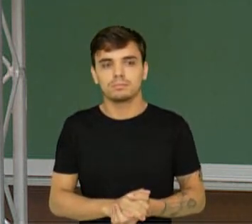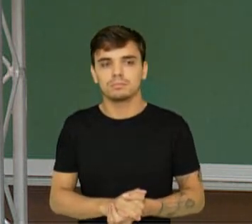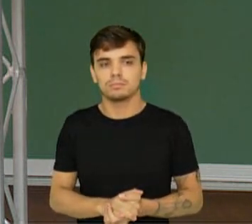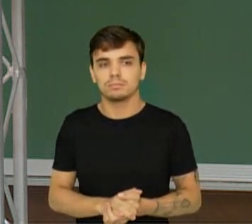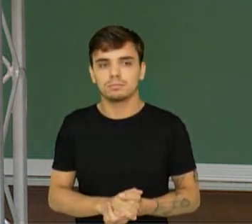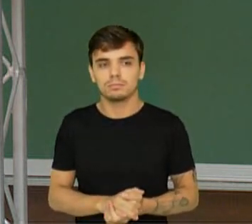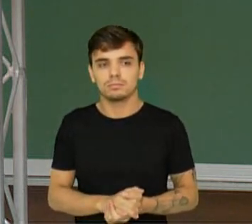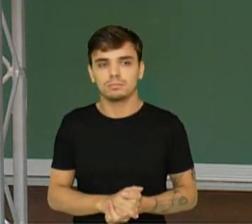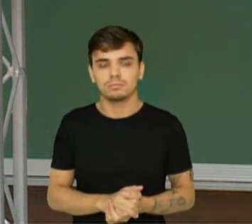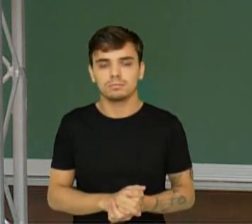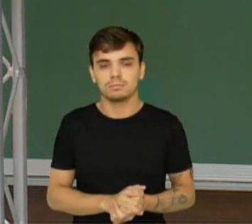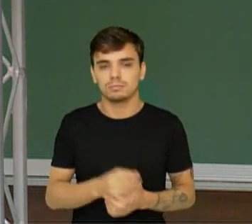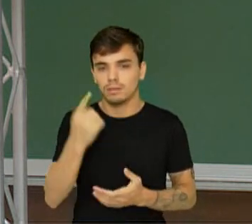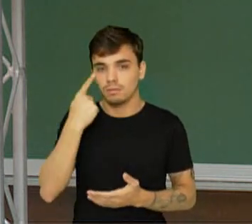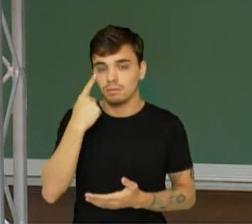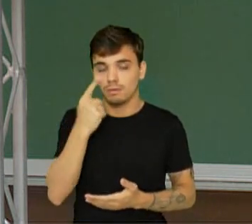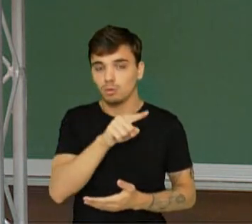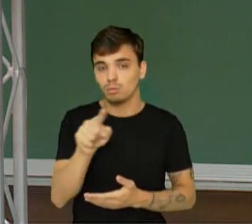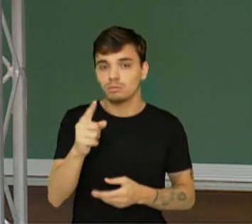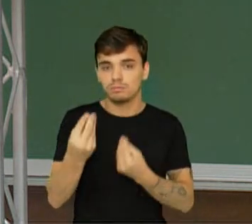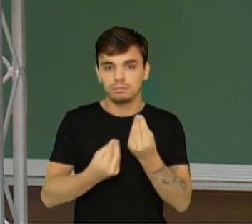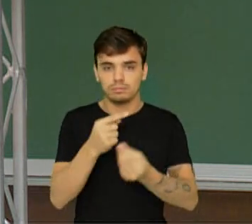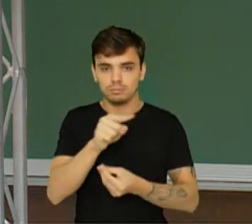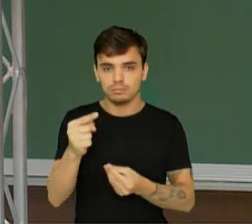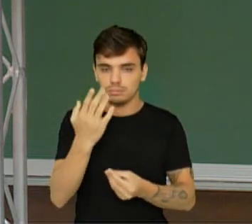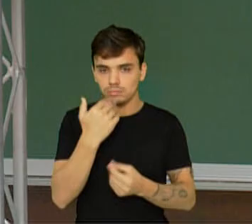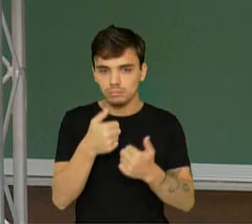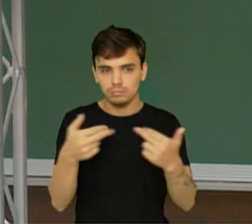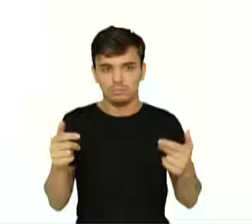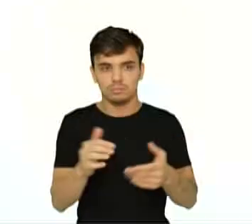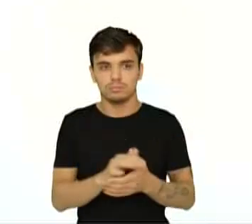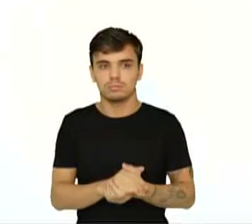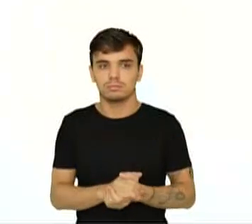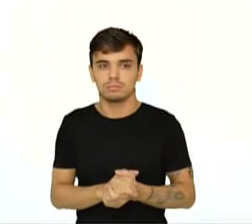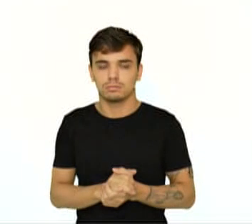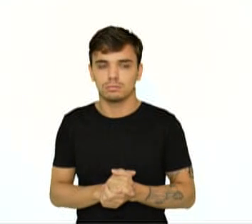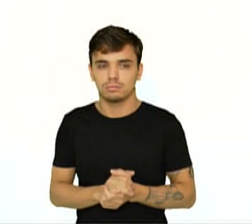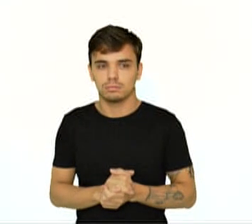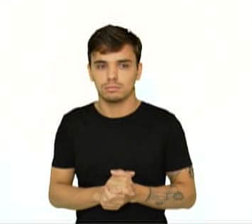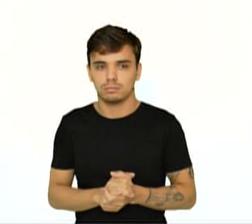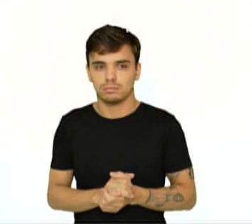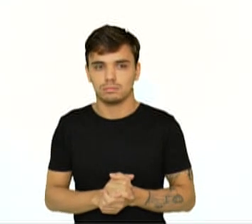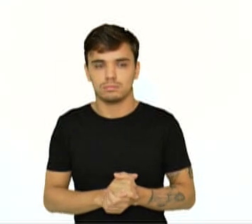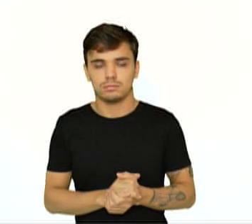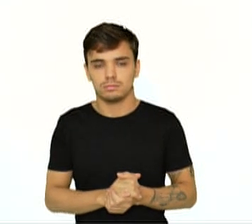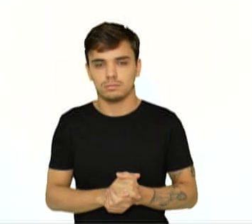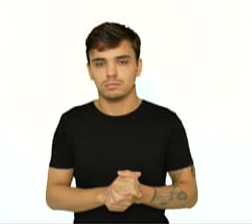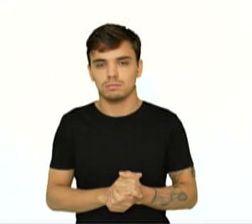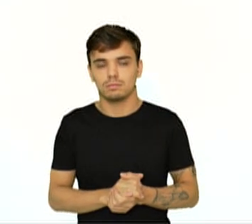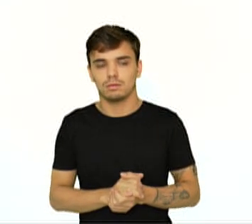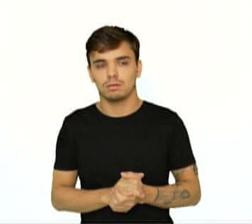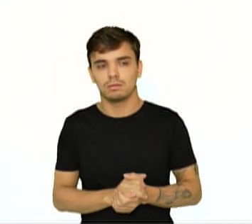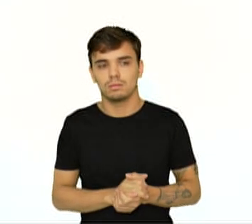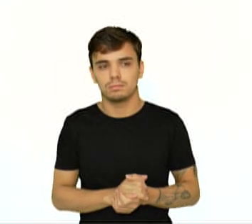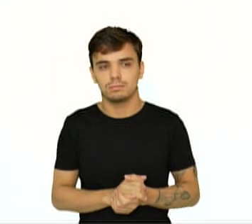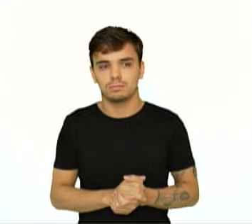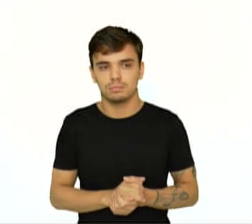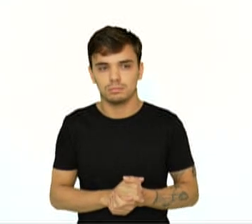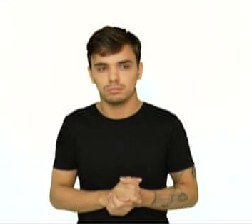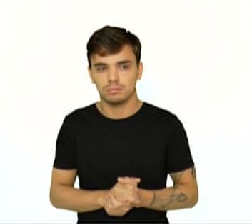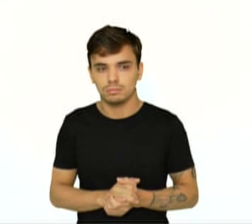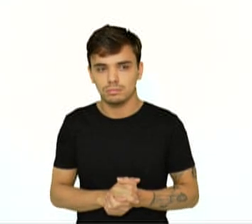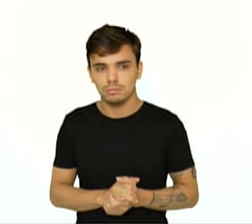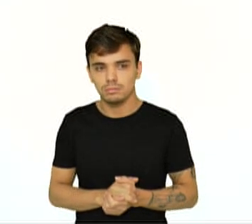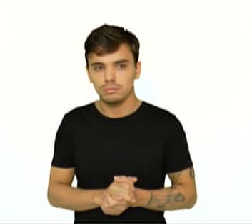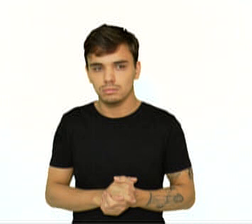ver como você está se alimentando. Bien? Haz el teste e comprueba tu estilo de alimentação.